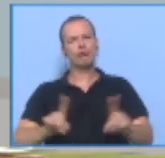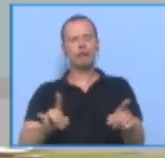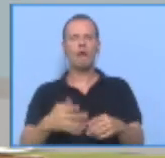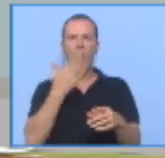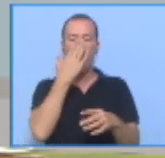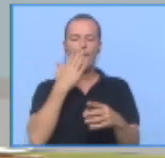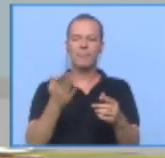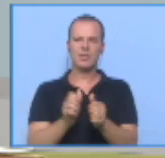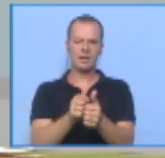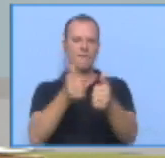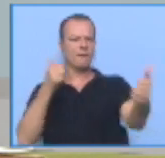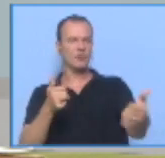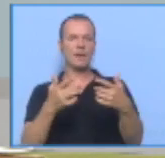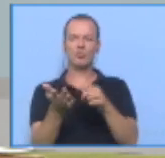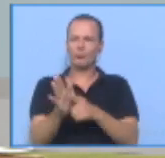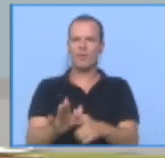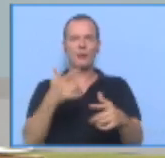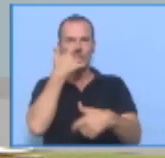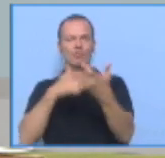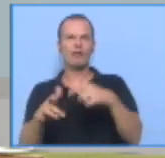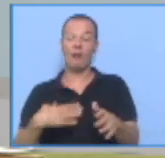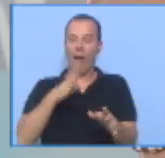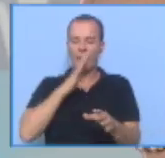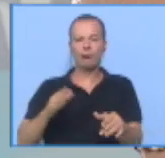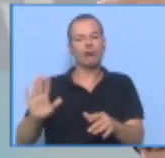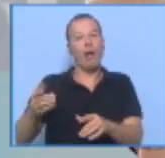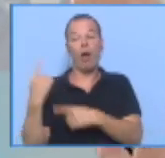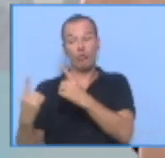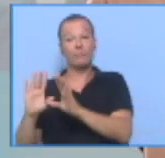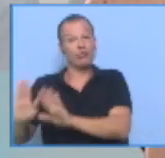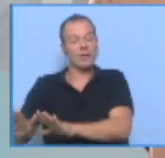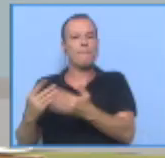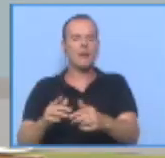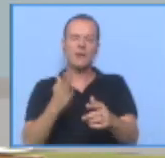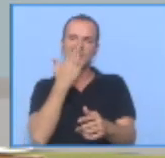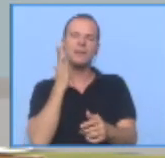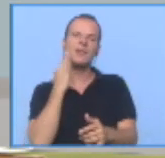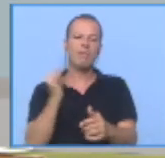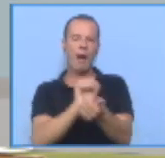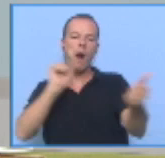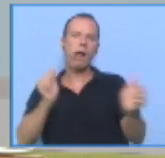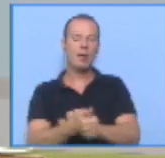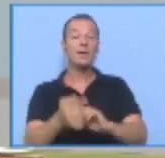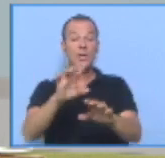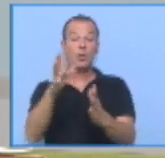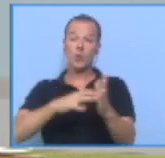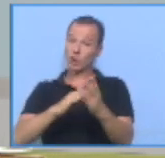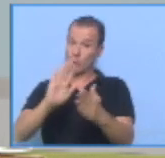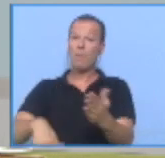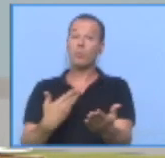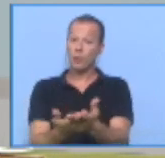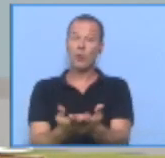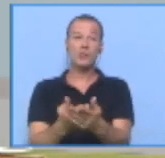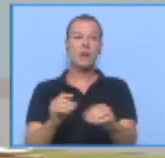estávamos habituados, a maior parte das pessoas estão habituadas. Menos institucionais. Exatamente. E é esse olhar que o texto propõe, a partir de